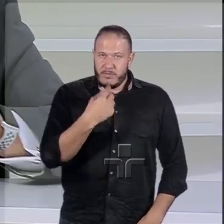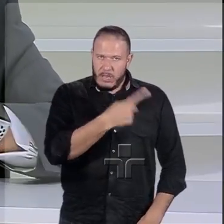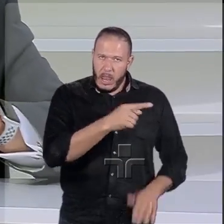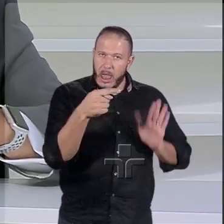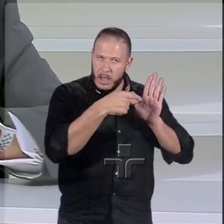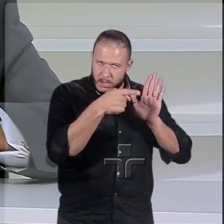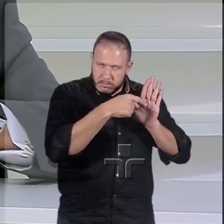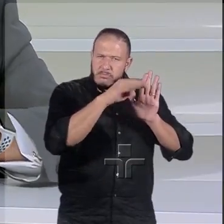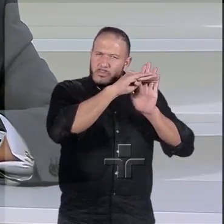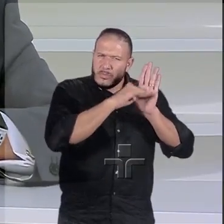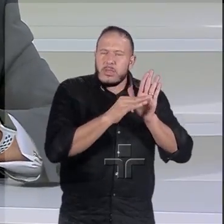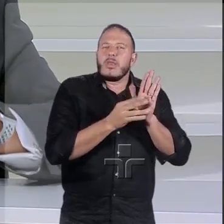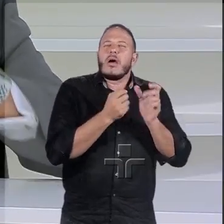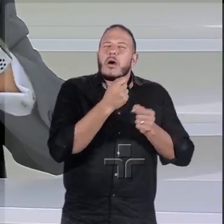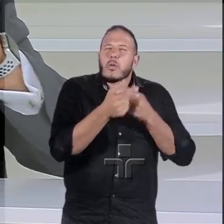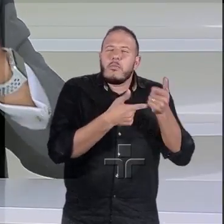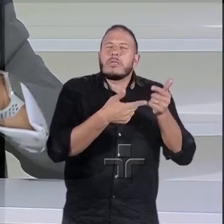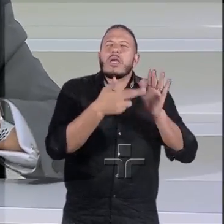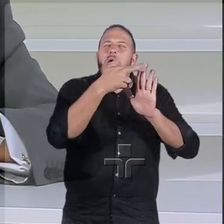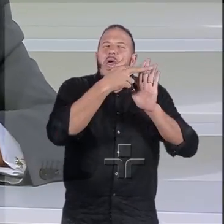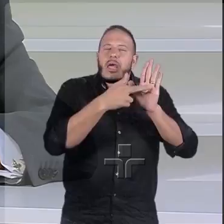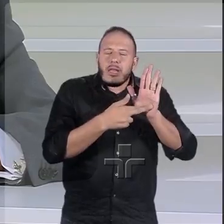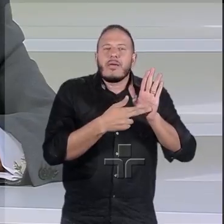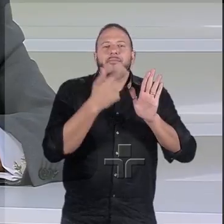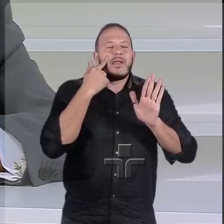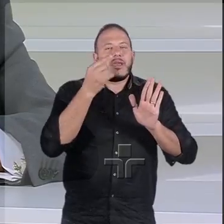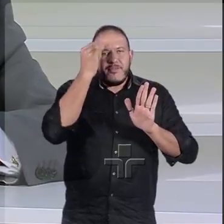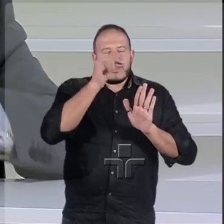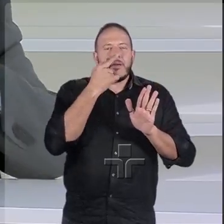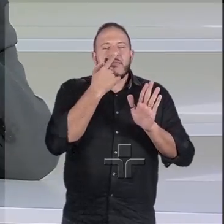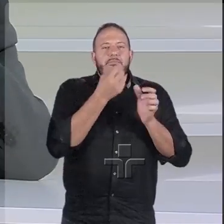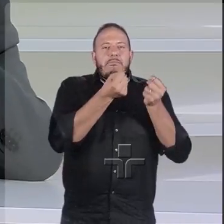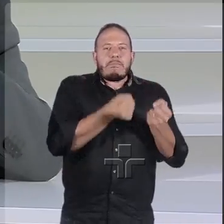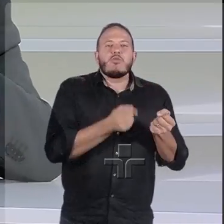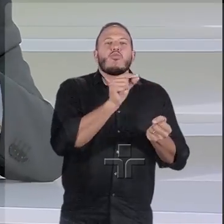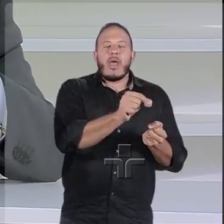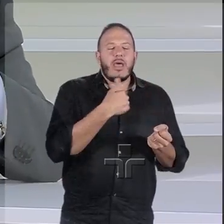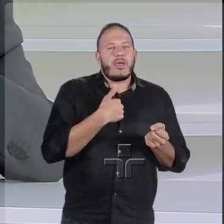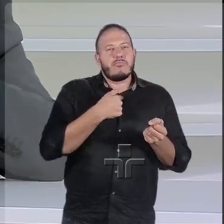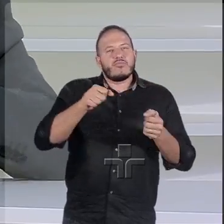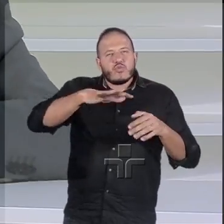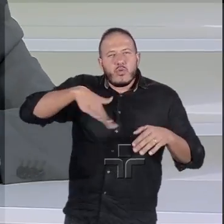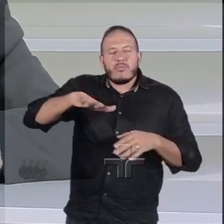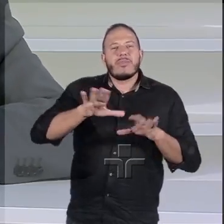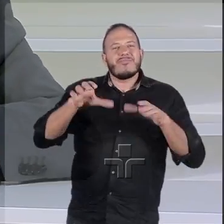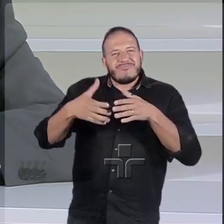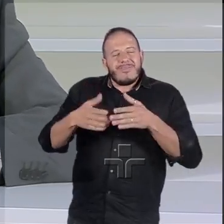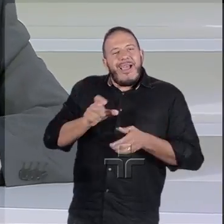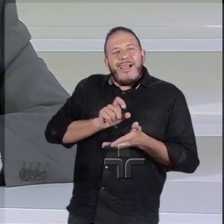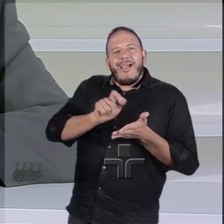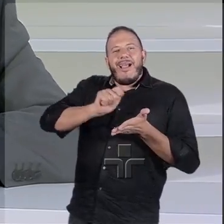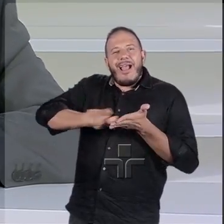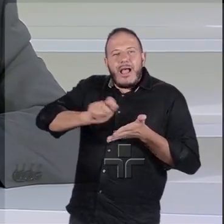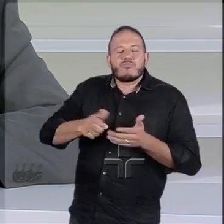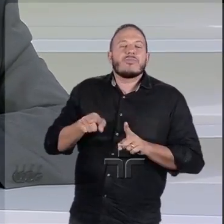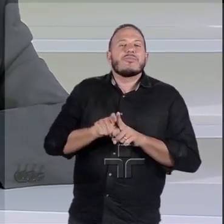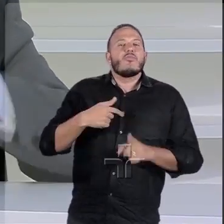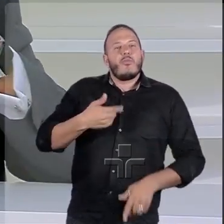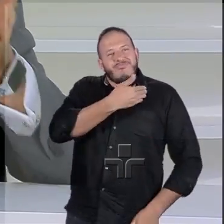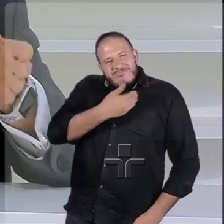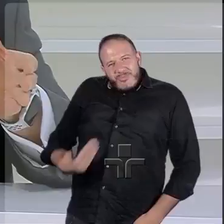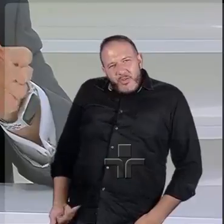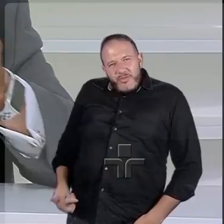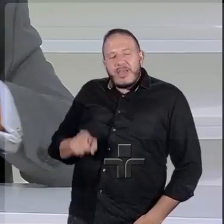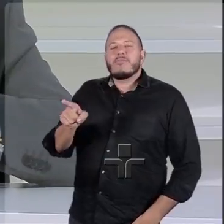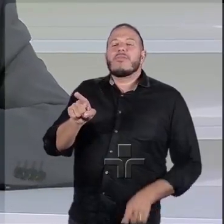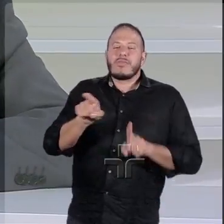Alguma regra para tirar o peso do setor público na cobertura do déficit da Previdência dos servidores públicos, está